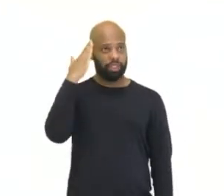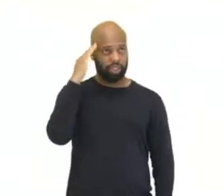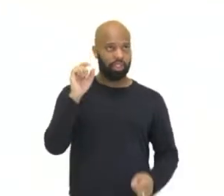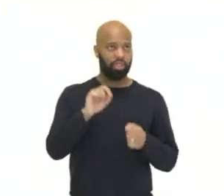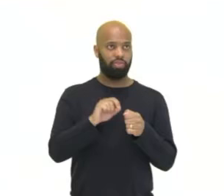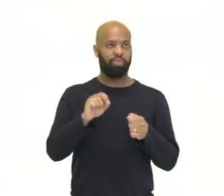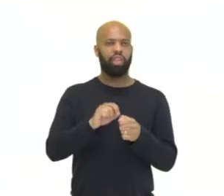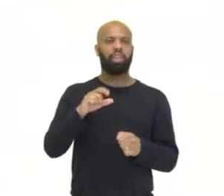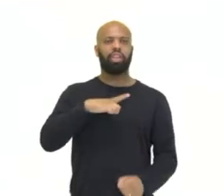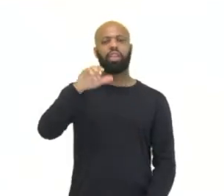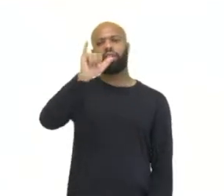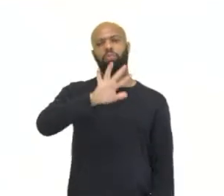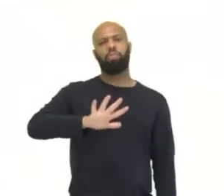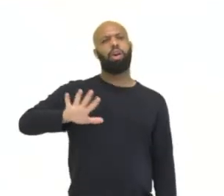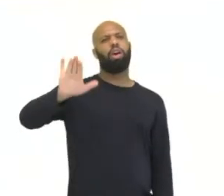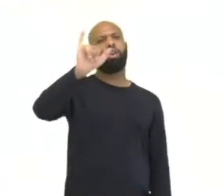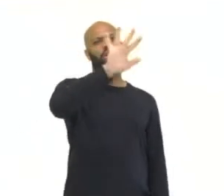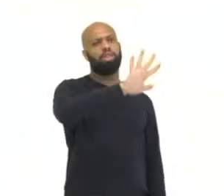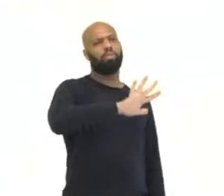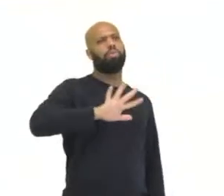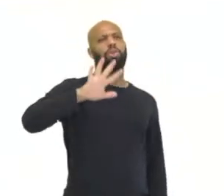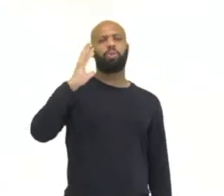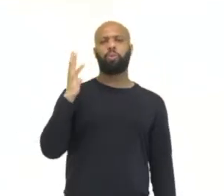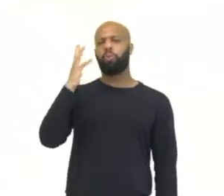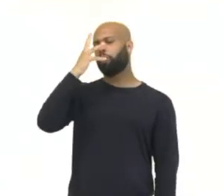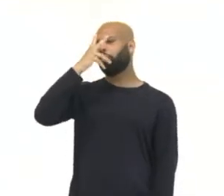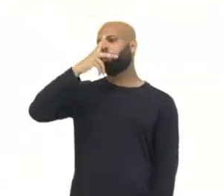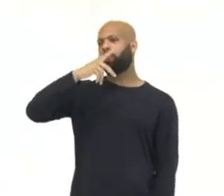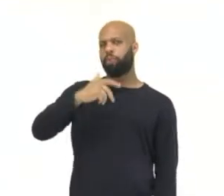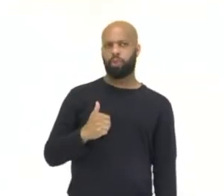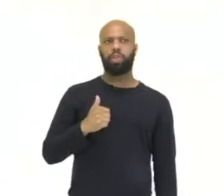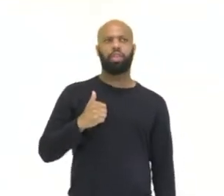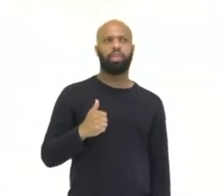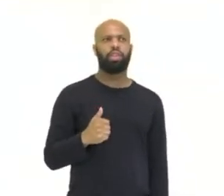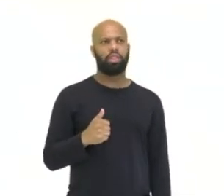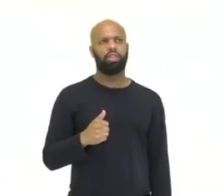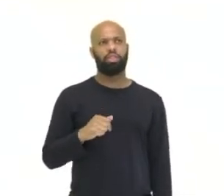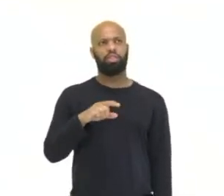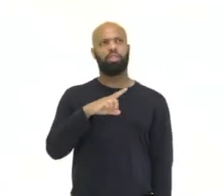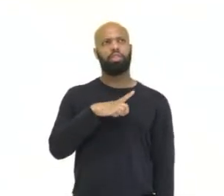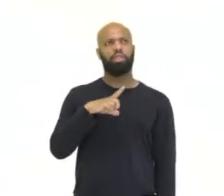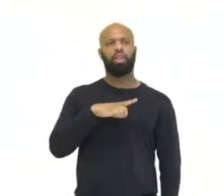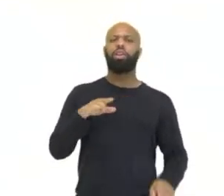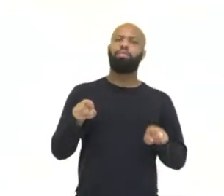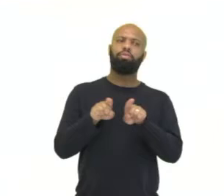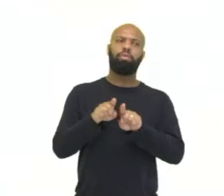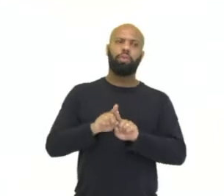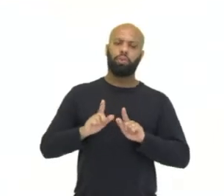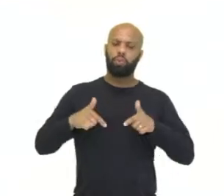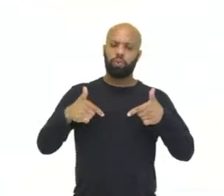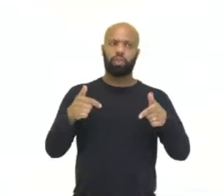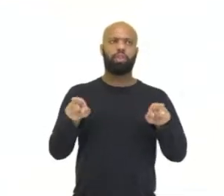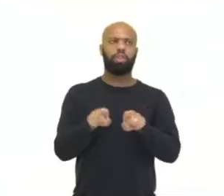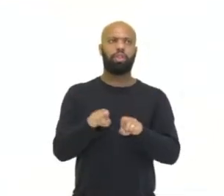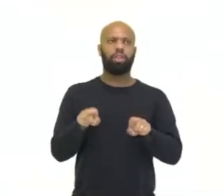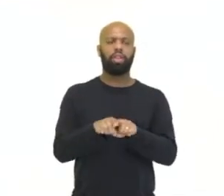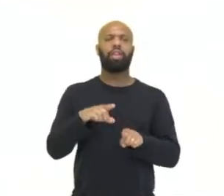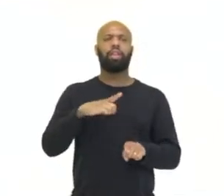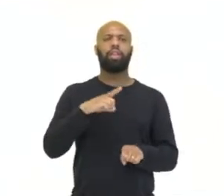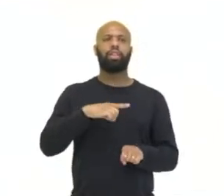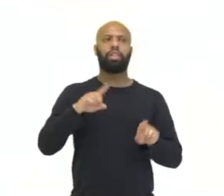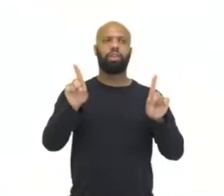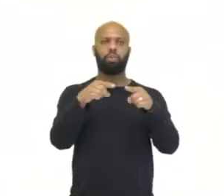lindas imagens do nosso Brasil, imagens do Exército Brasileiro em atuação e a execução do